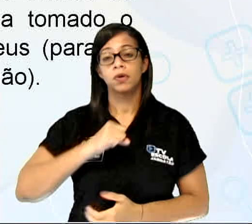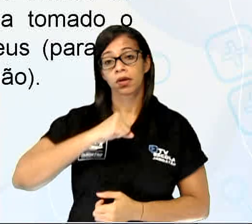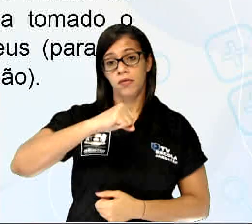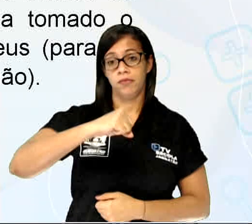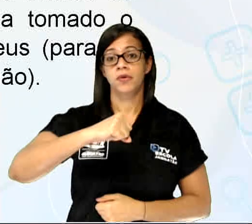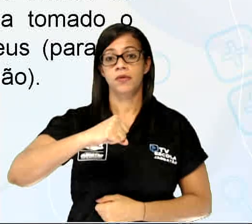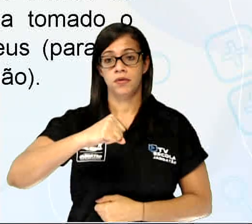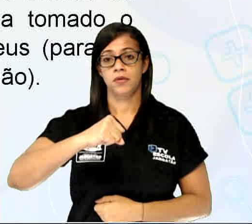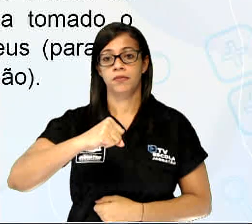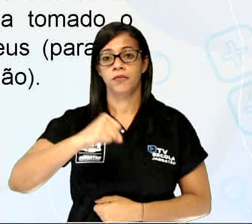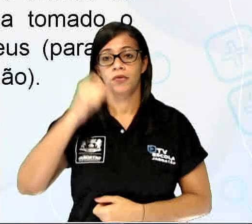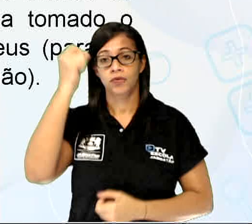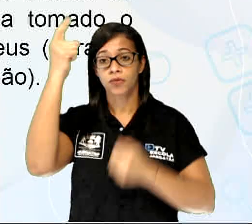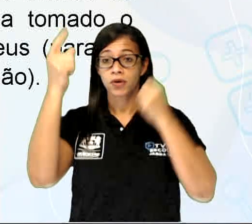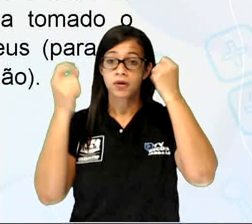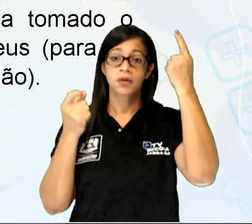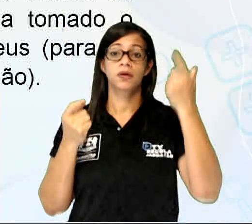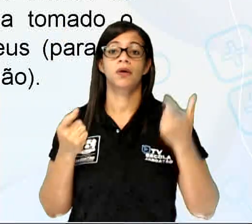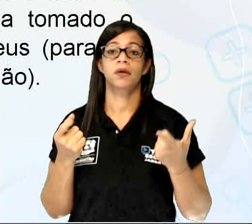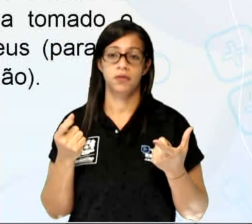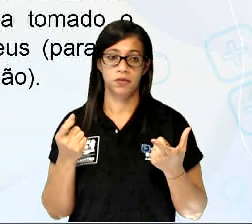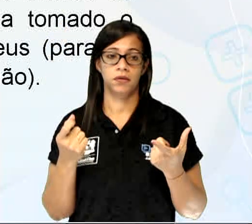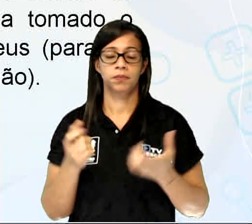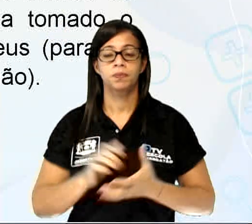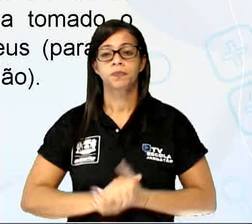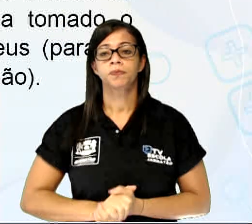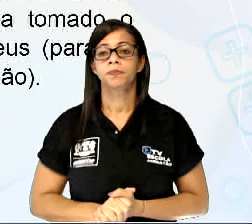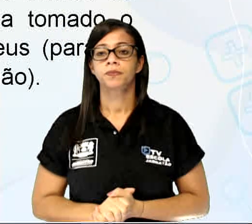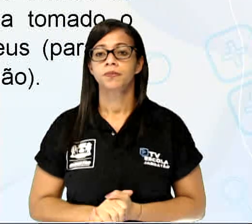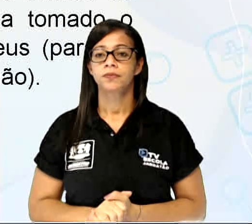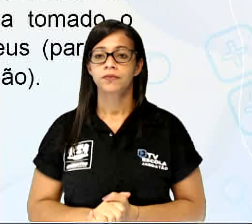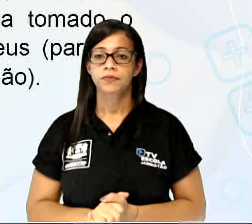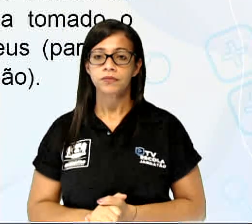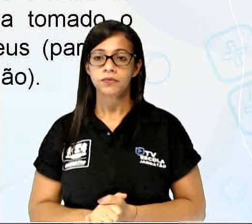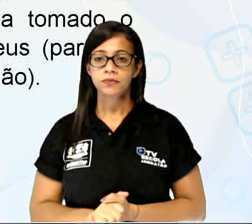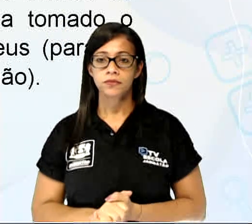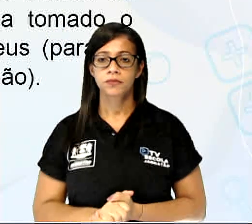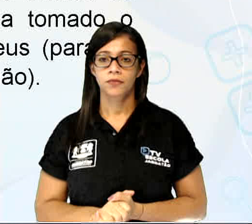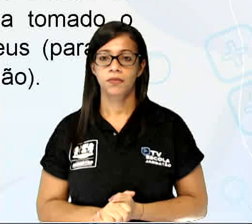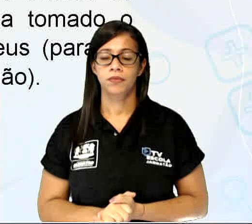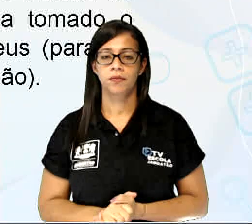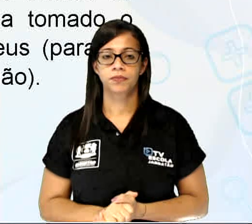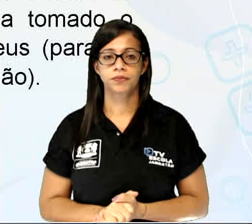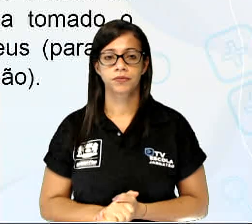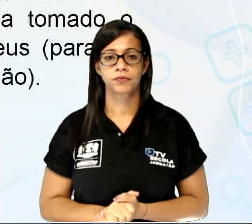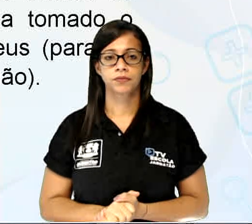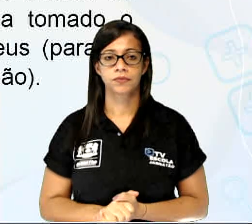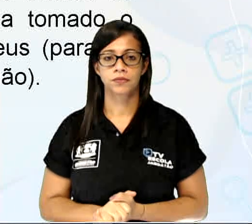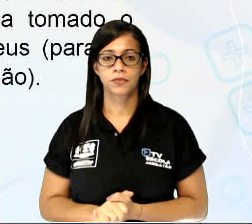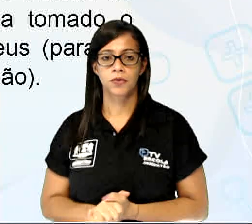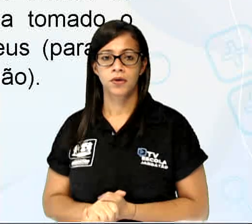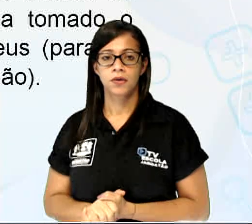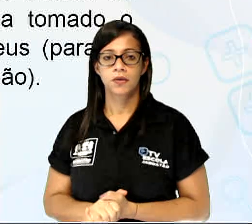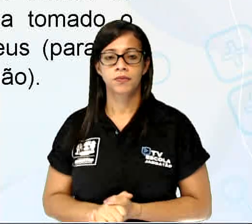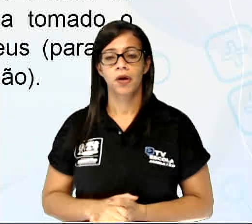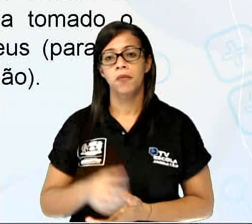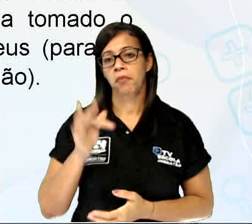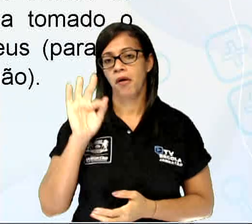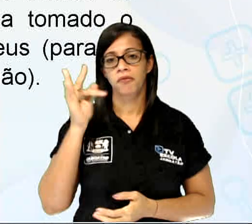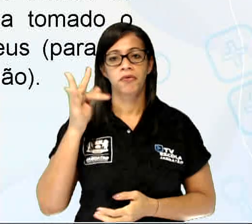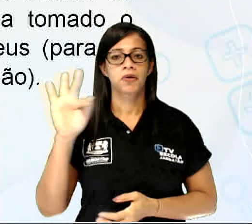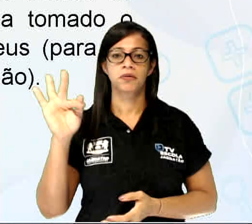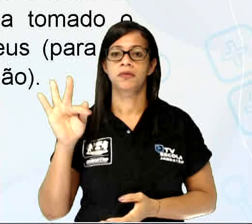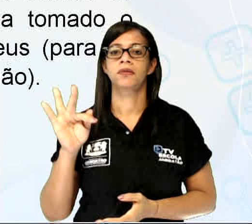de Hitler, eram as democracias europeias, em especial a França, por se beneficiar do Tratado de